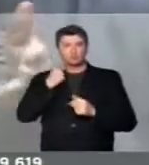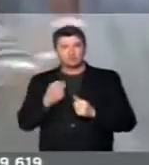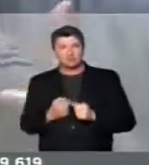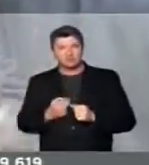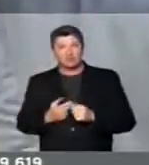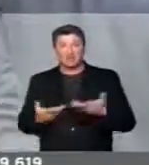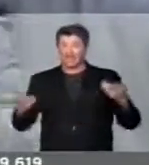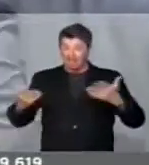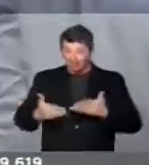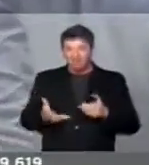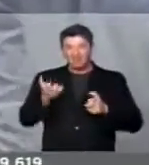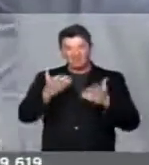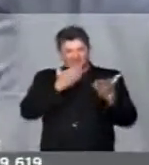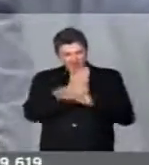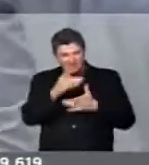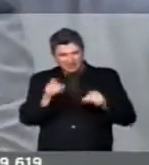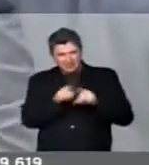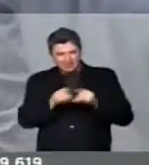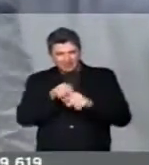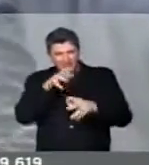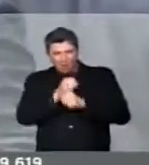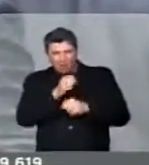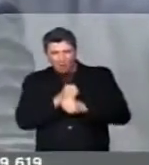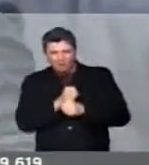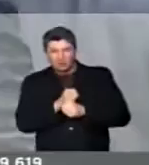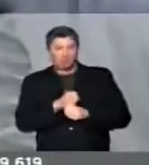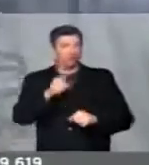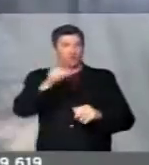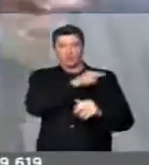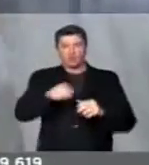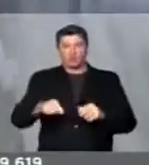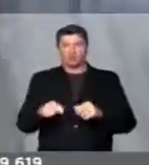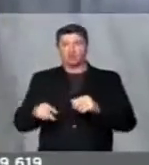Agora querem aprovar aqui as contas que foram rejeitadas no Tribunal de Contas. Isso